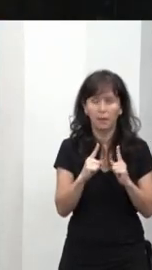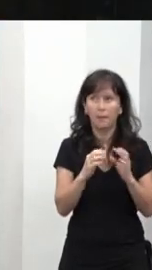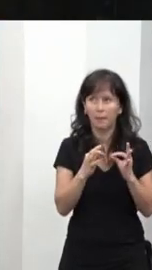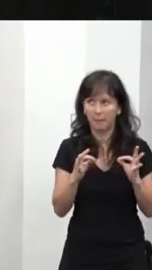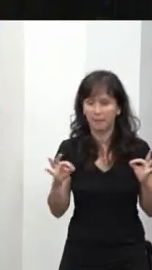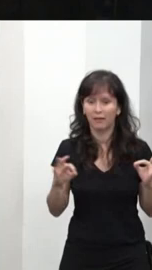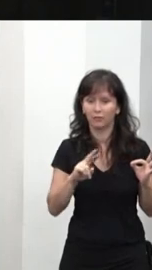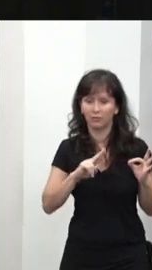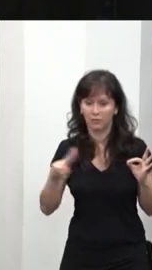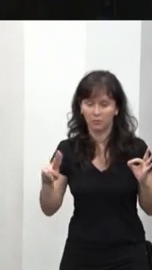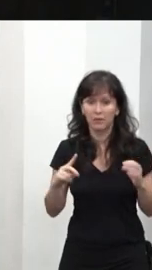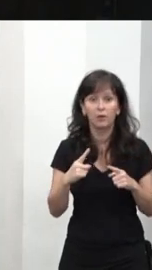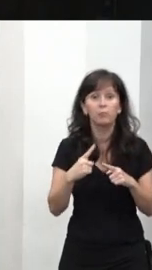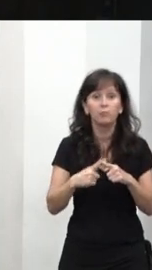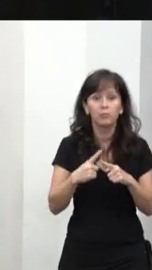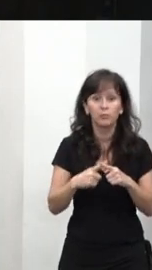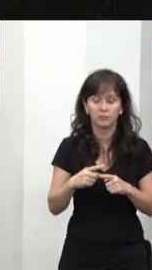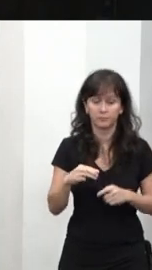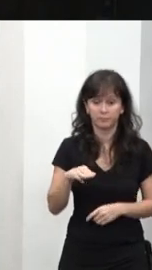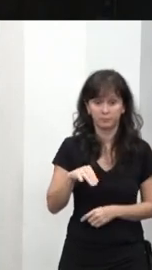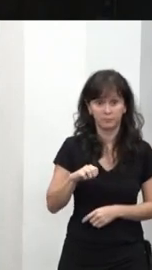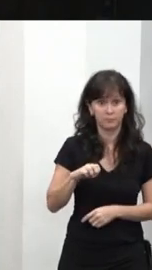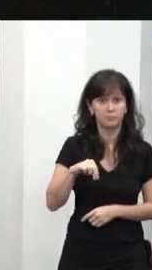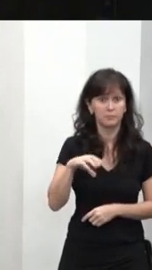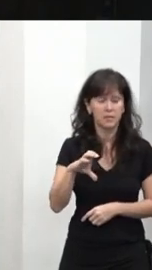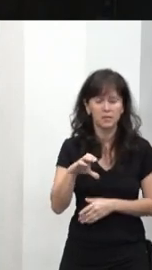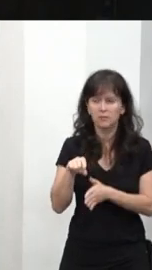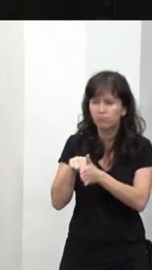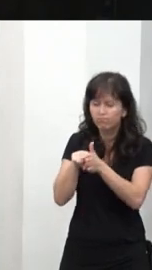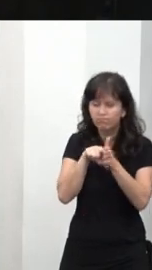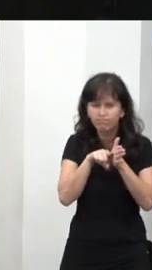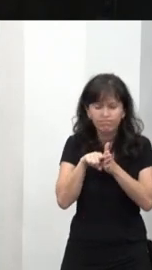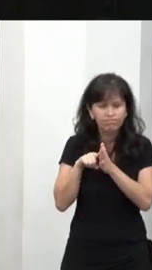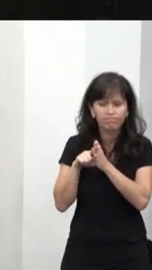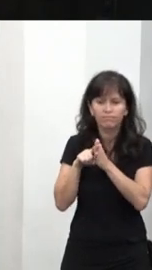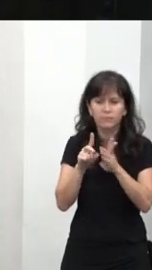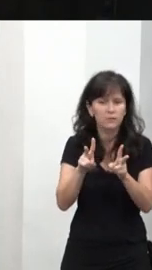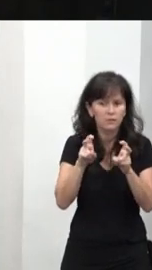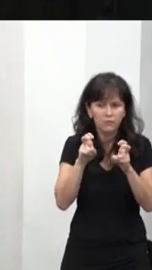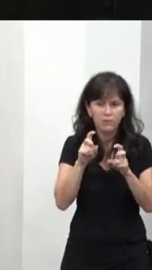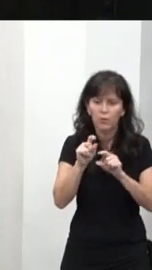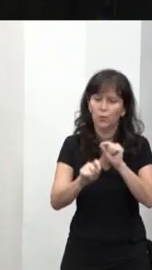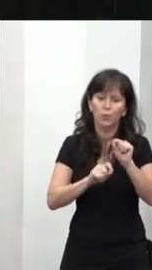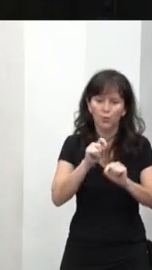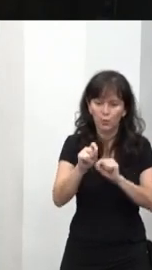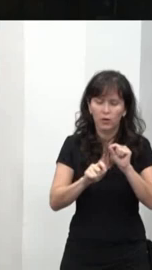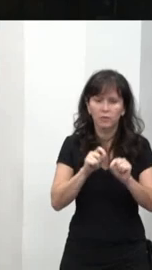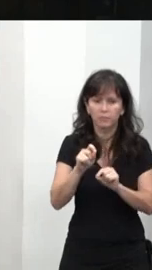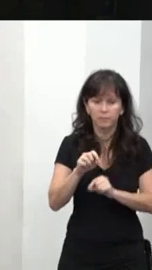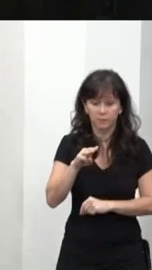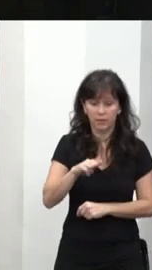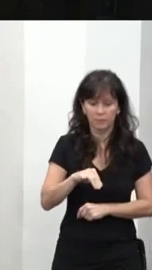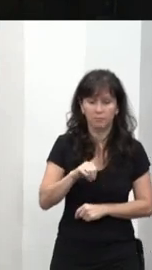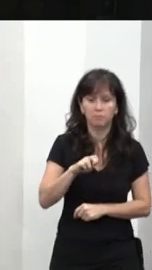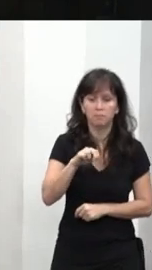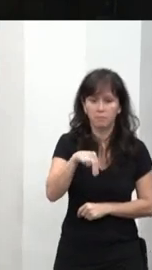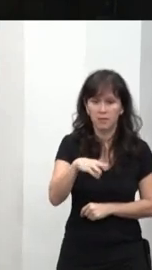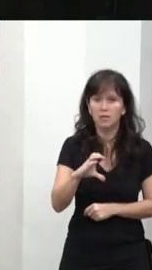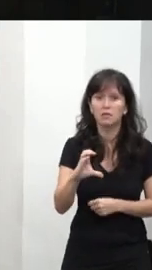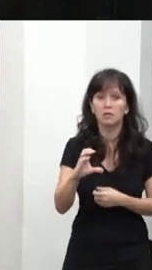de um diagnóstico do ministério da cultura de que olha o ministério da cultura ele volta com todo seu aspecto